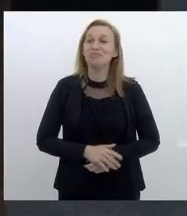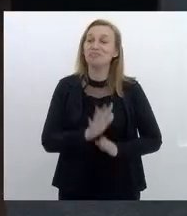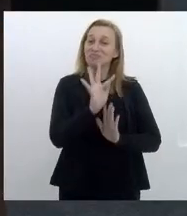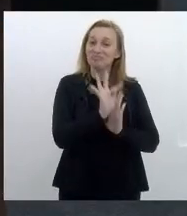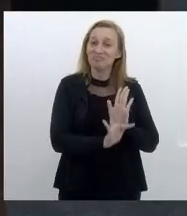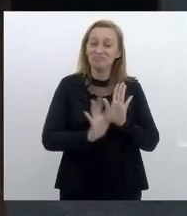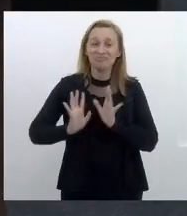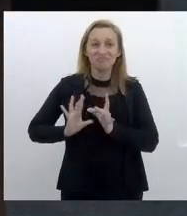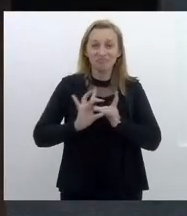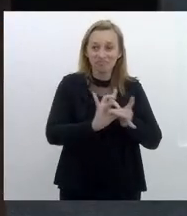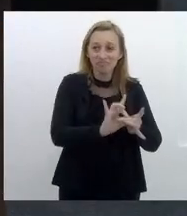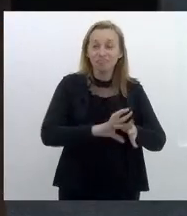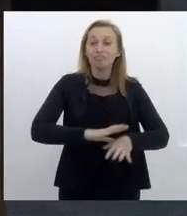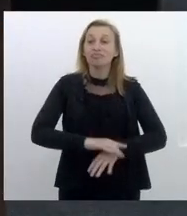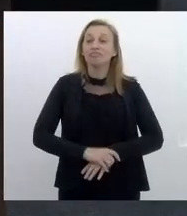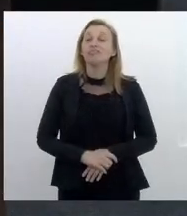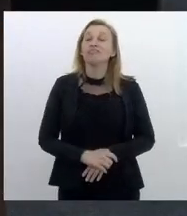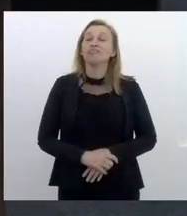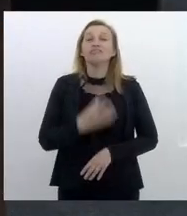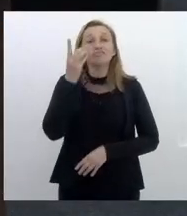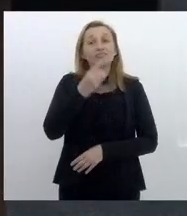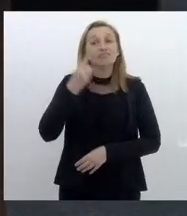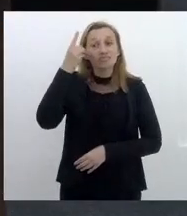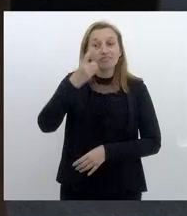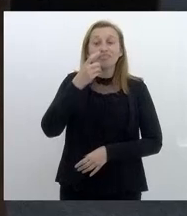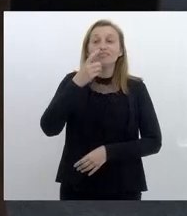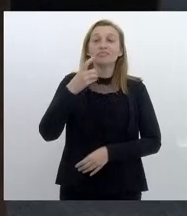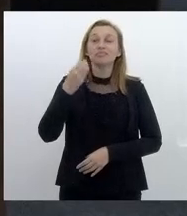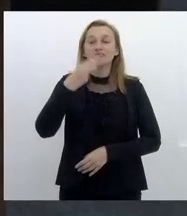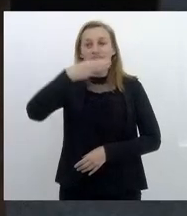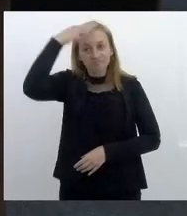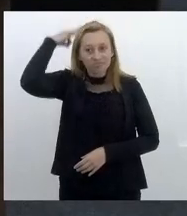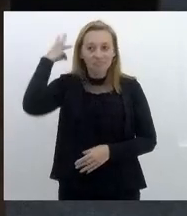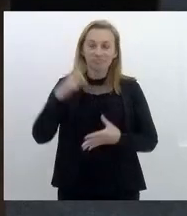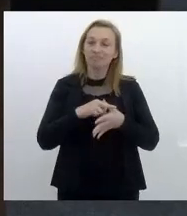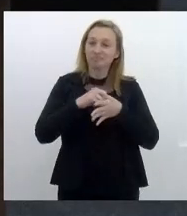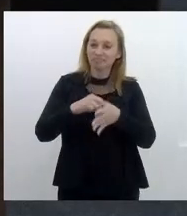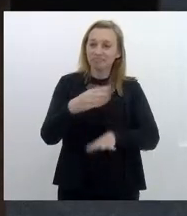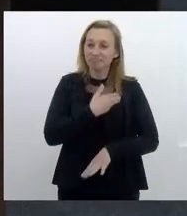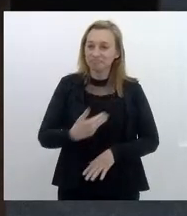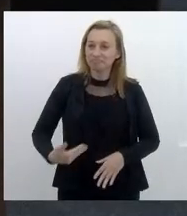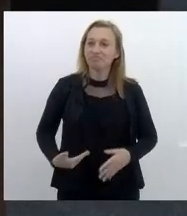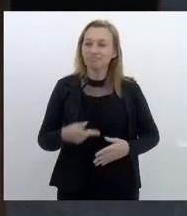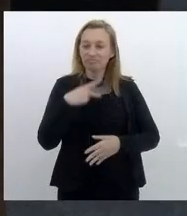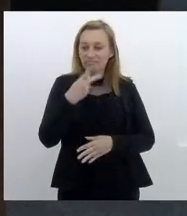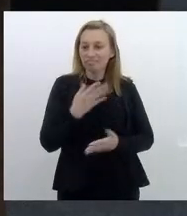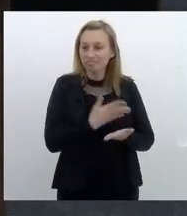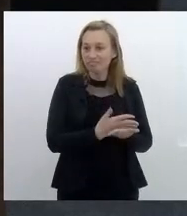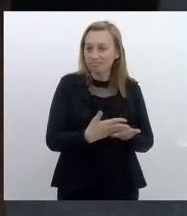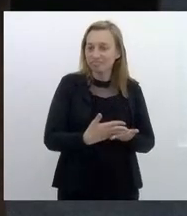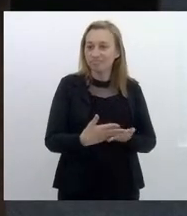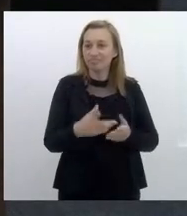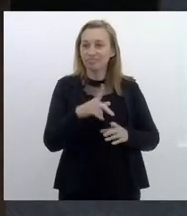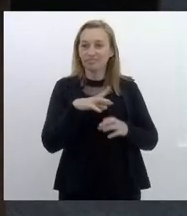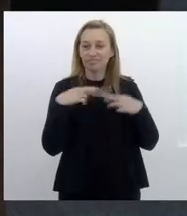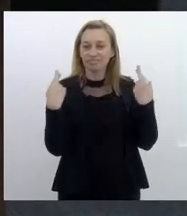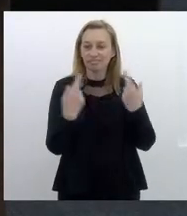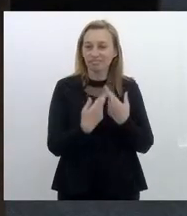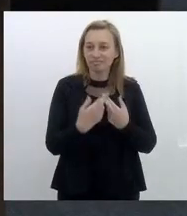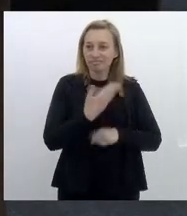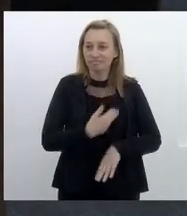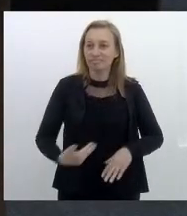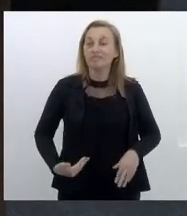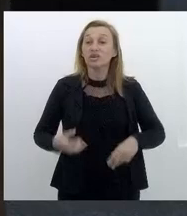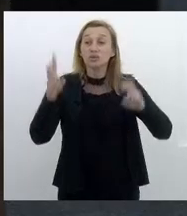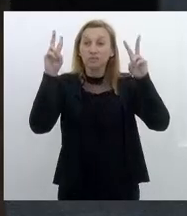ser emendado que o deputado Márcio Pacheco líder do governo colocou aqui no início dessa audiência pública que vai